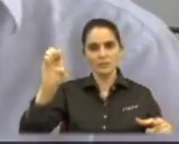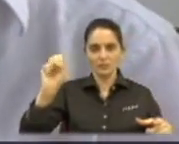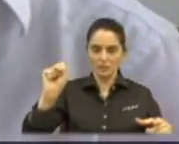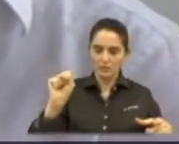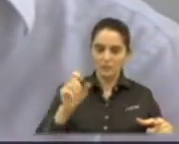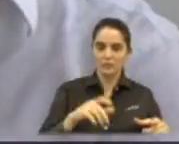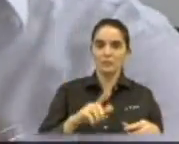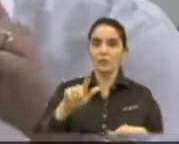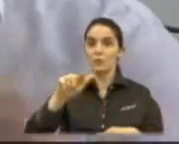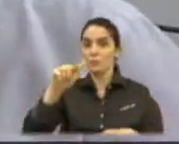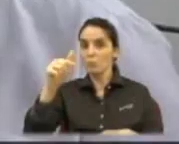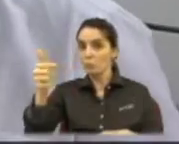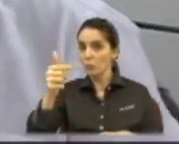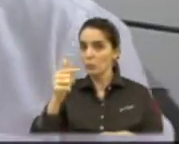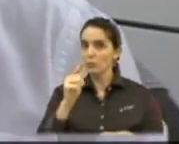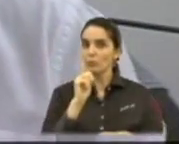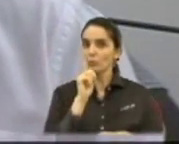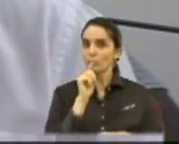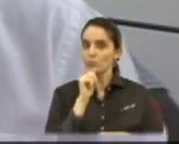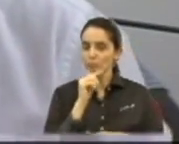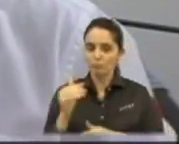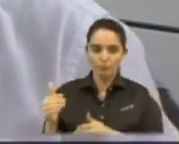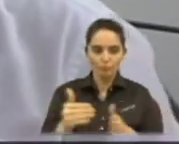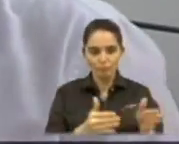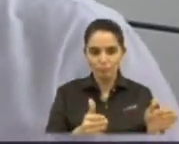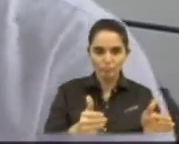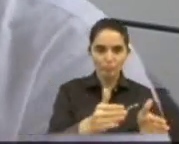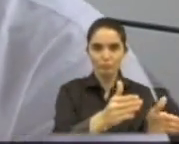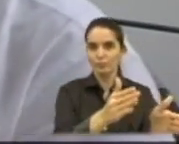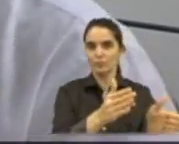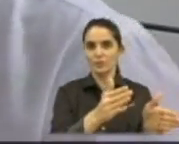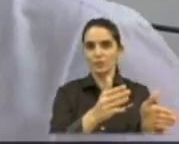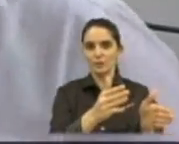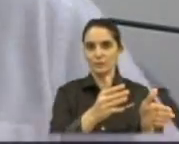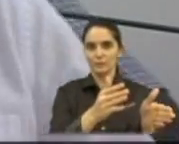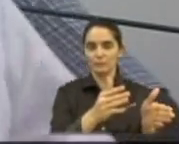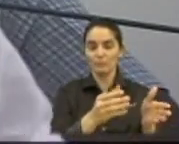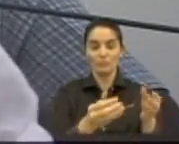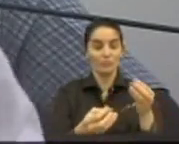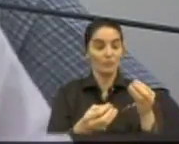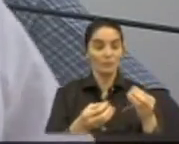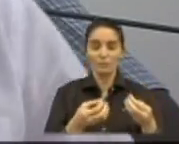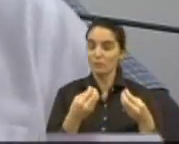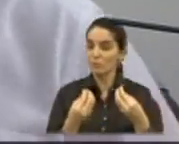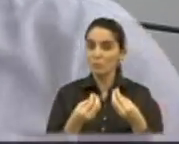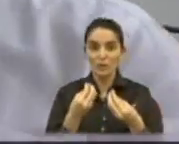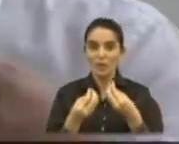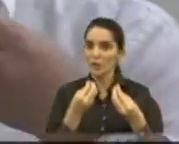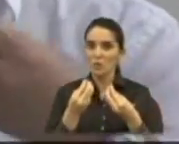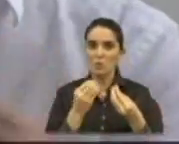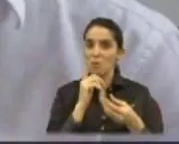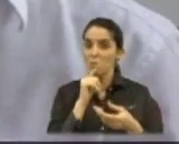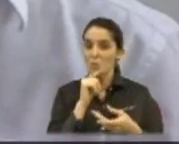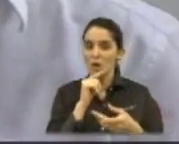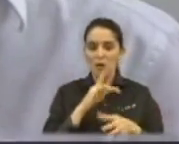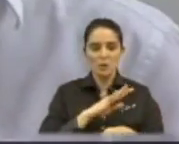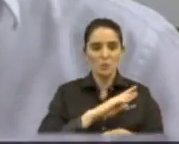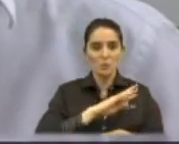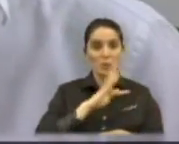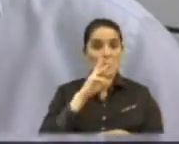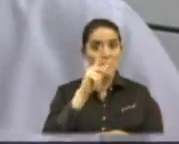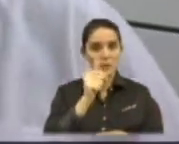a água não vai suprir as necessidades da cidade. Então, e nós temos aqui um